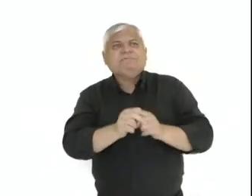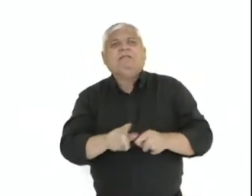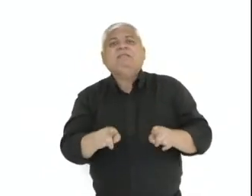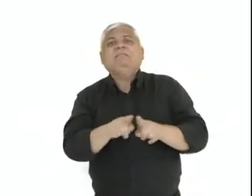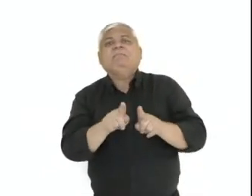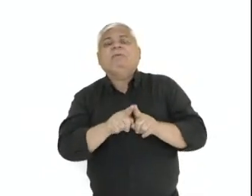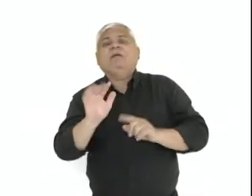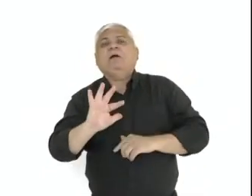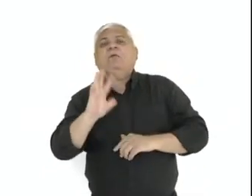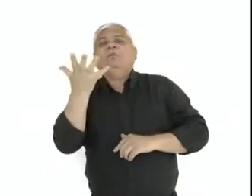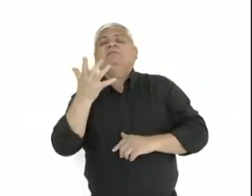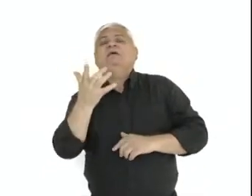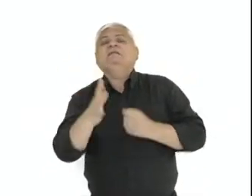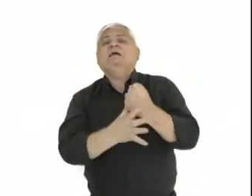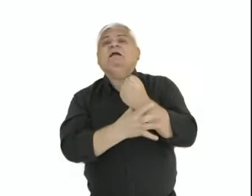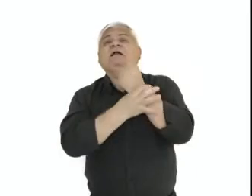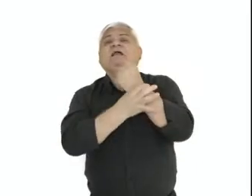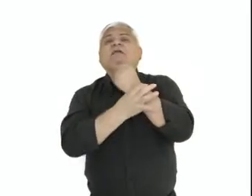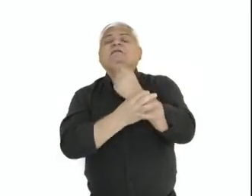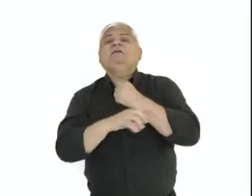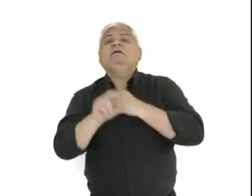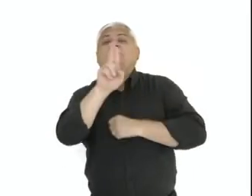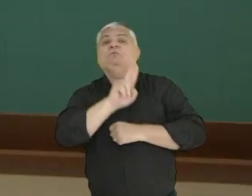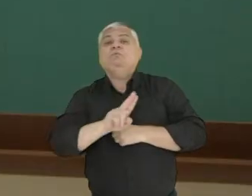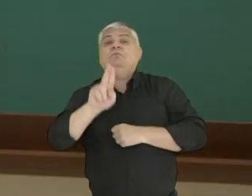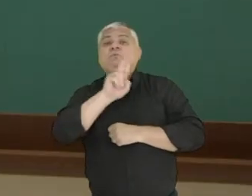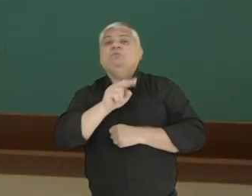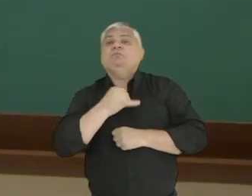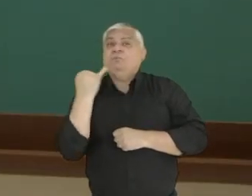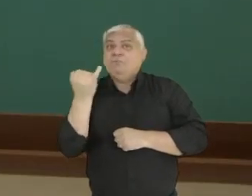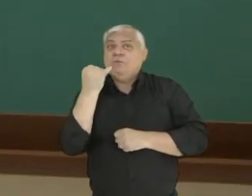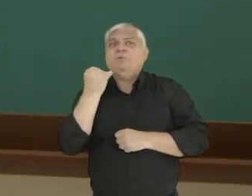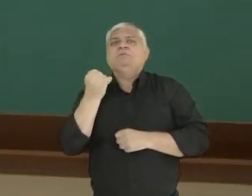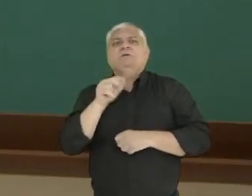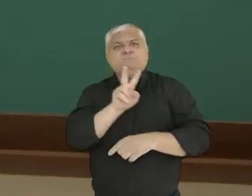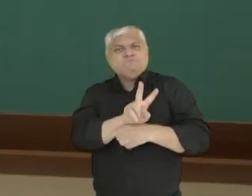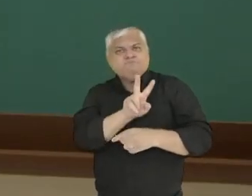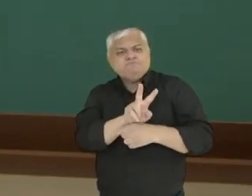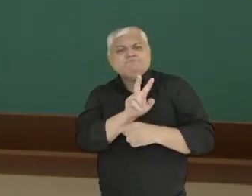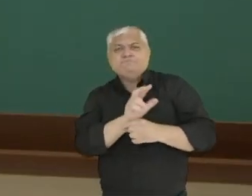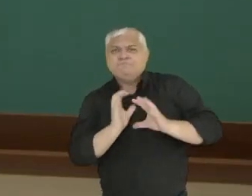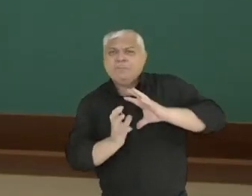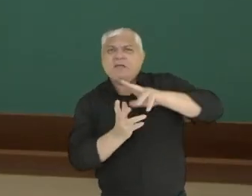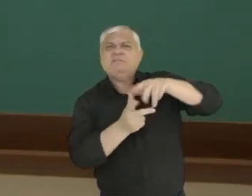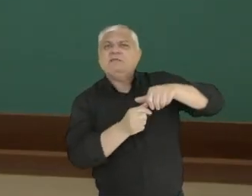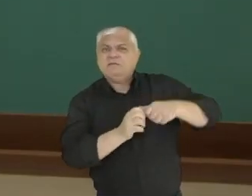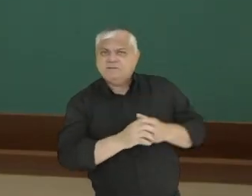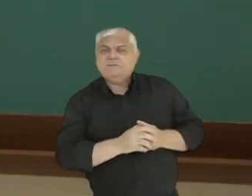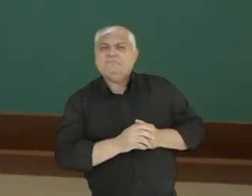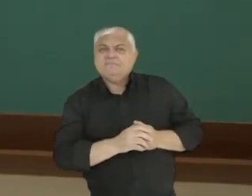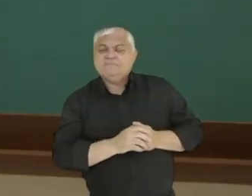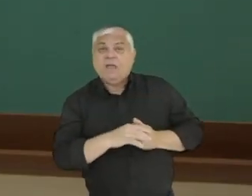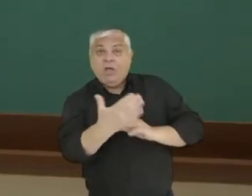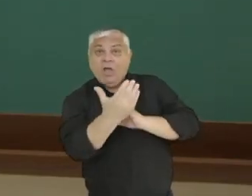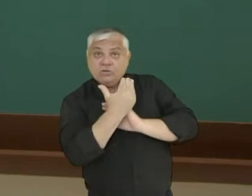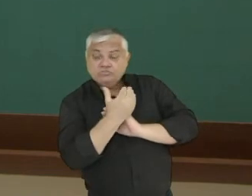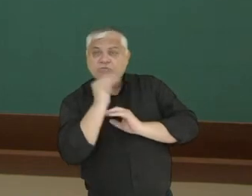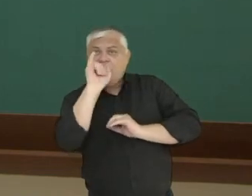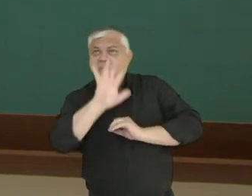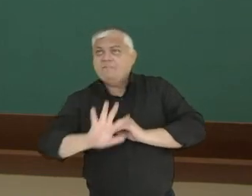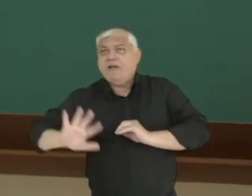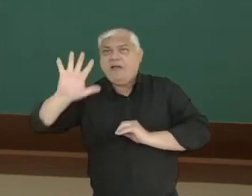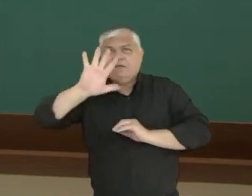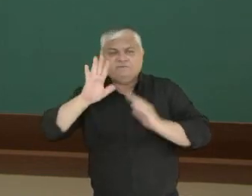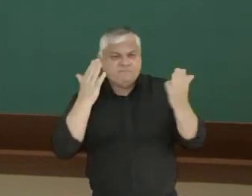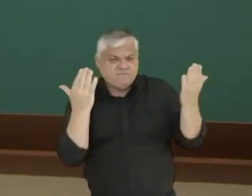e também garantir o uso de maneira sustentável. Então é justamente estudar, analisar as